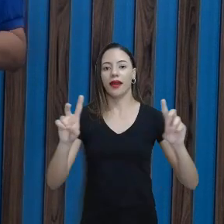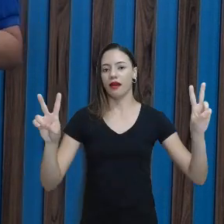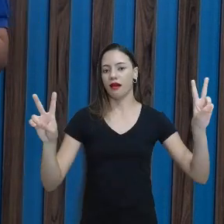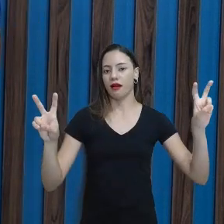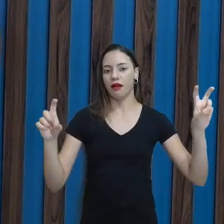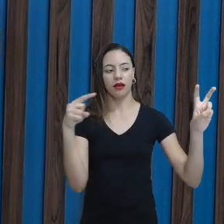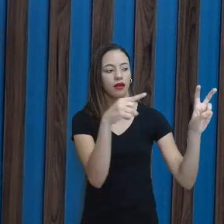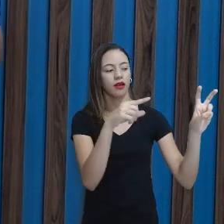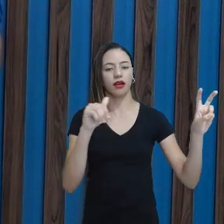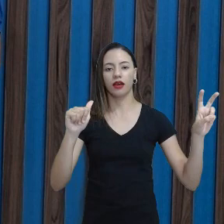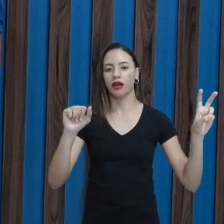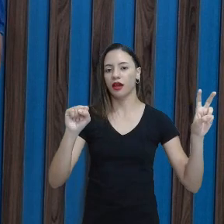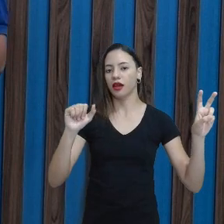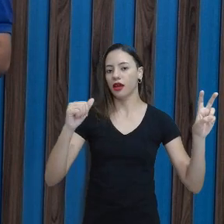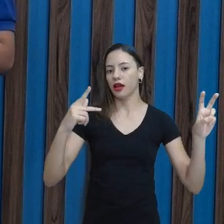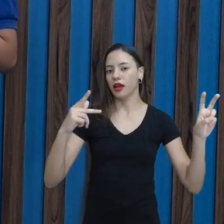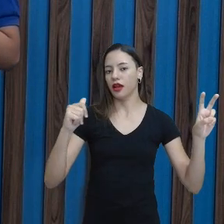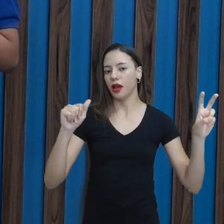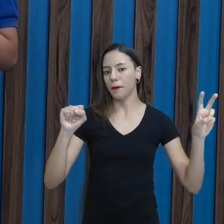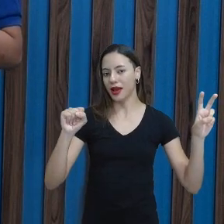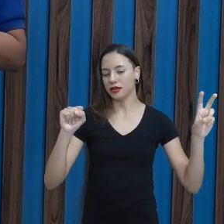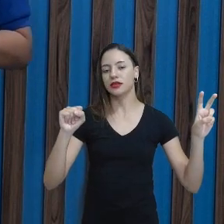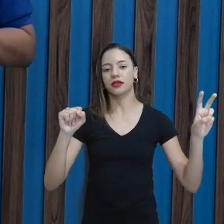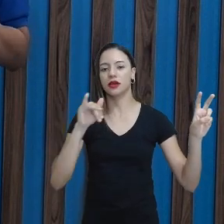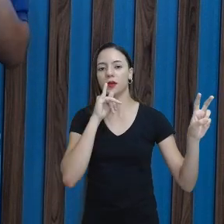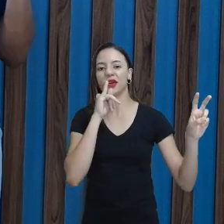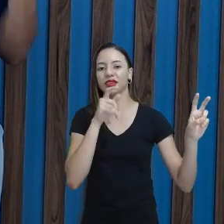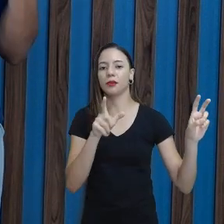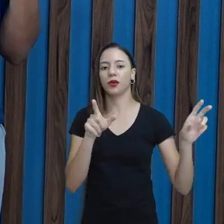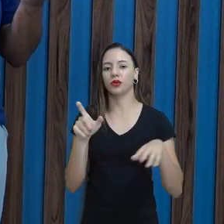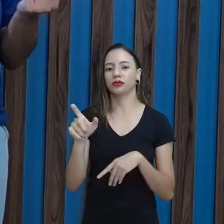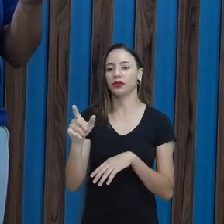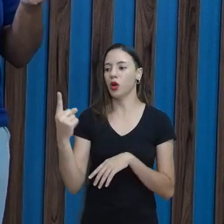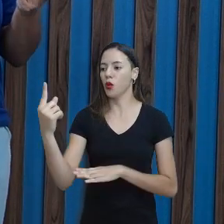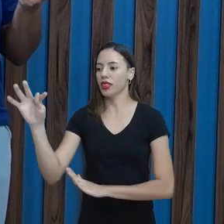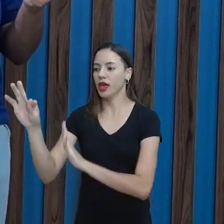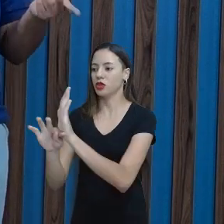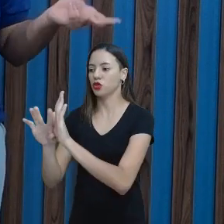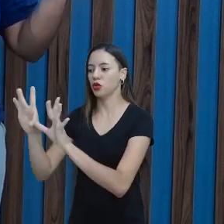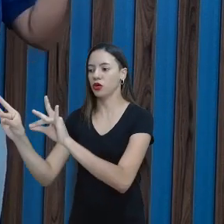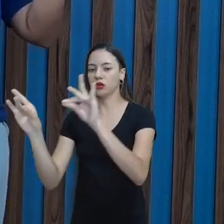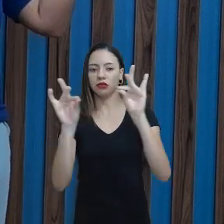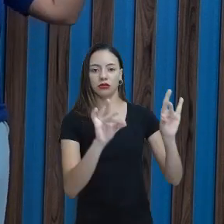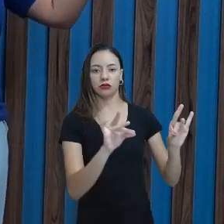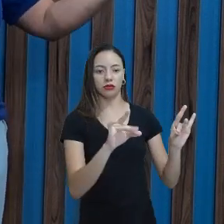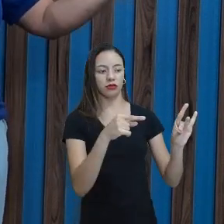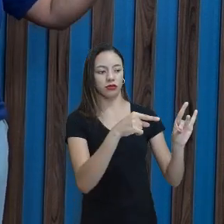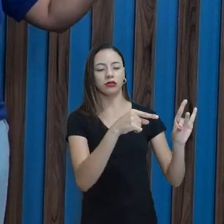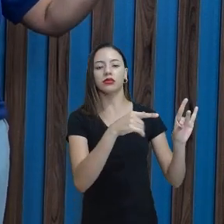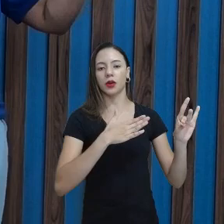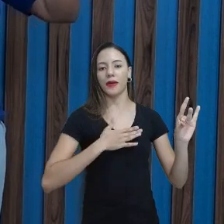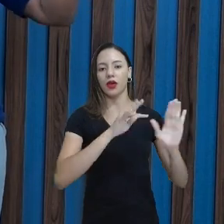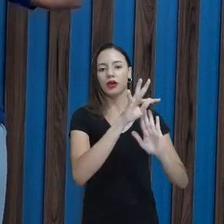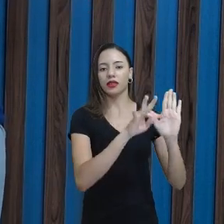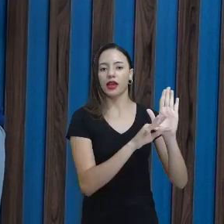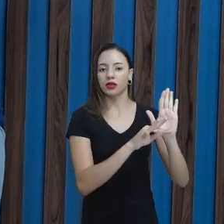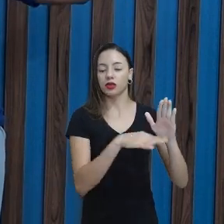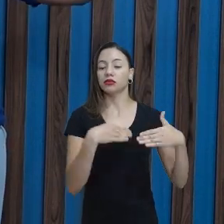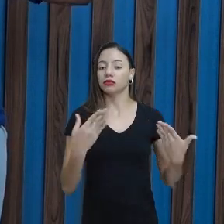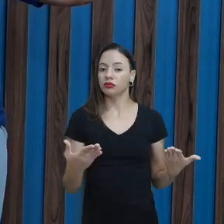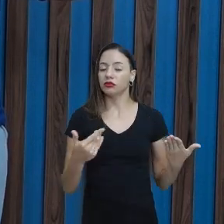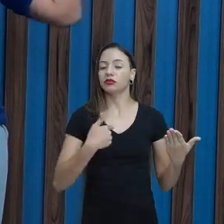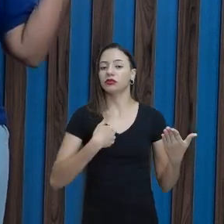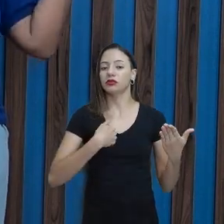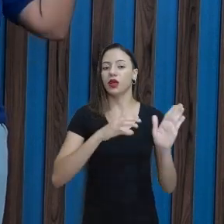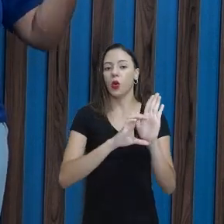citação. A esse diálogo entre textos dá-se o nome de intertextualidade. Então, aqui eu estou citando um